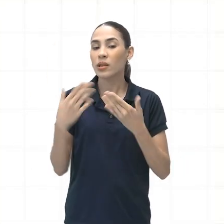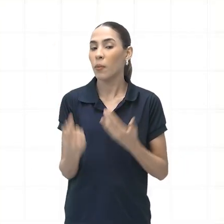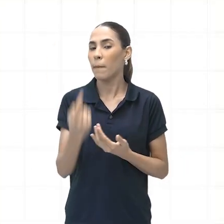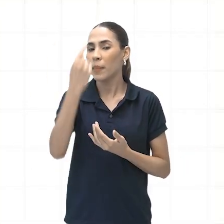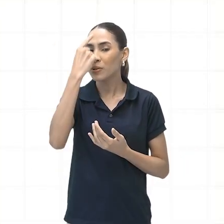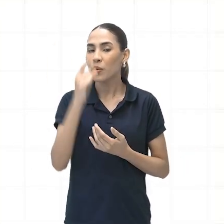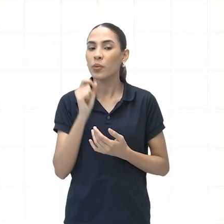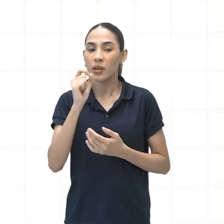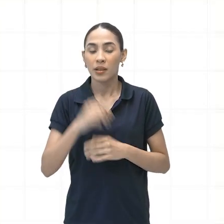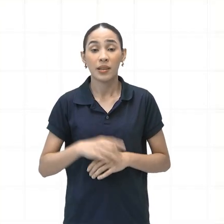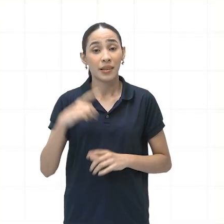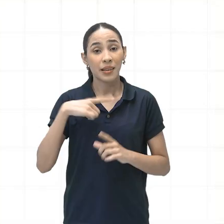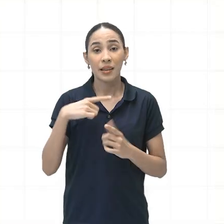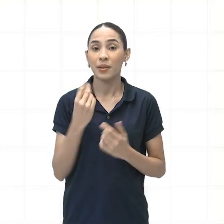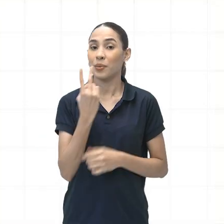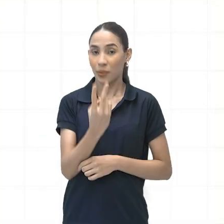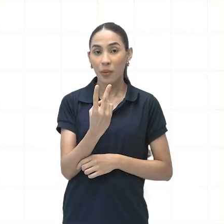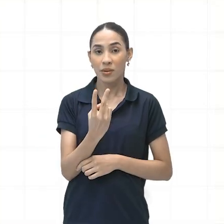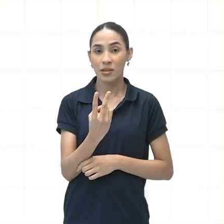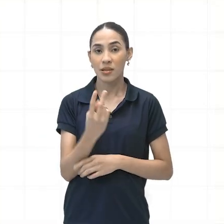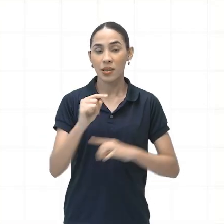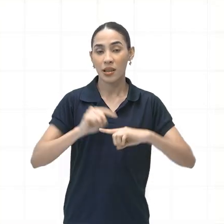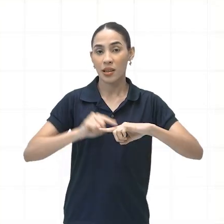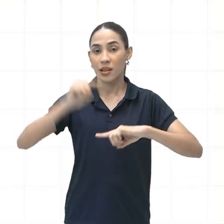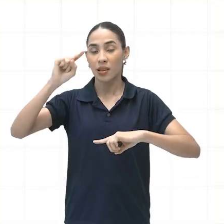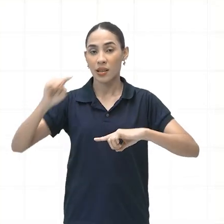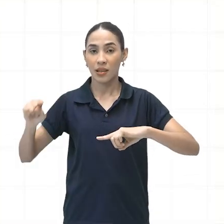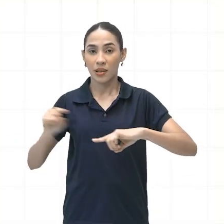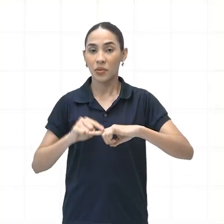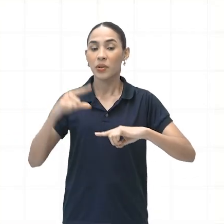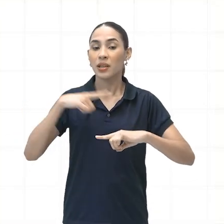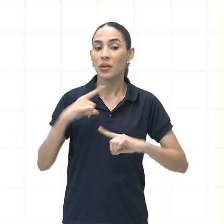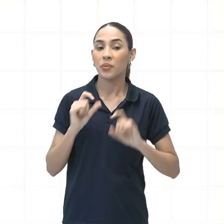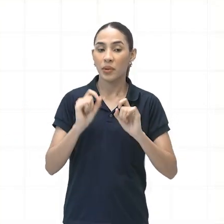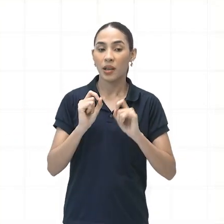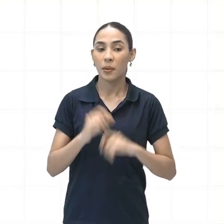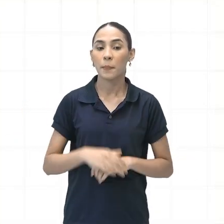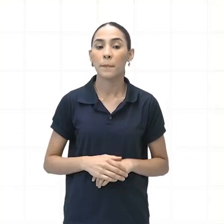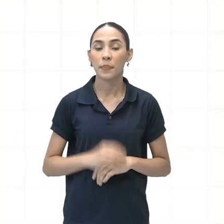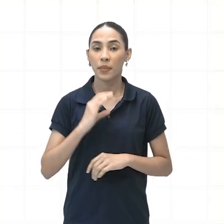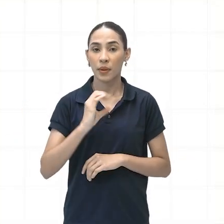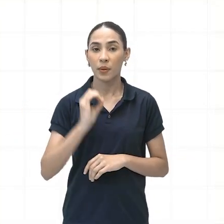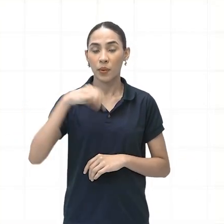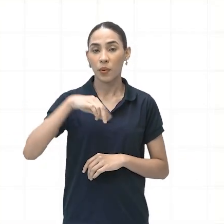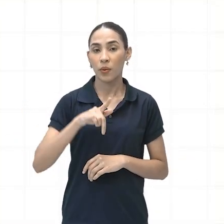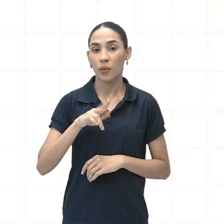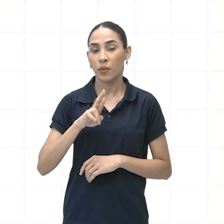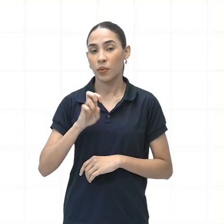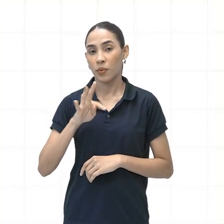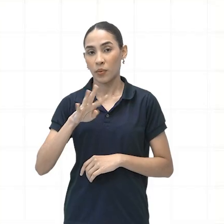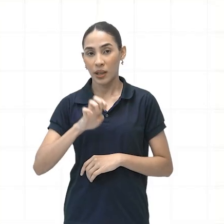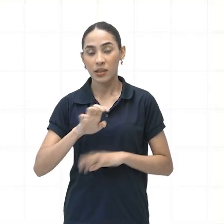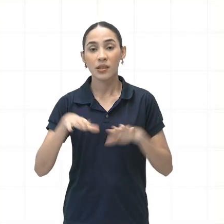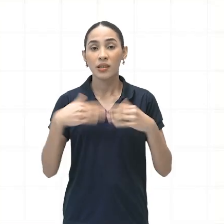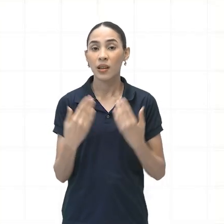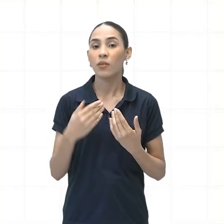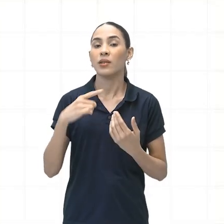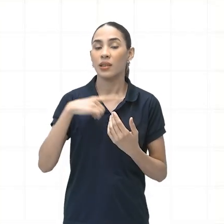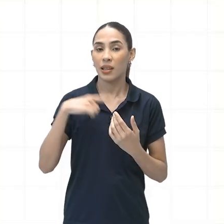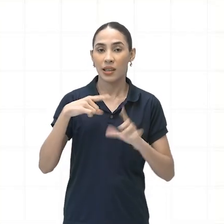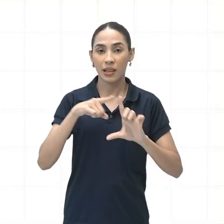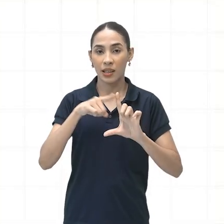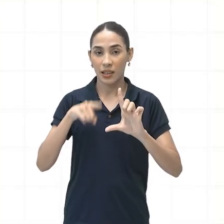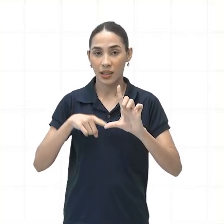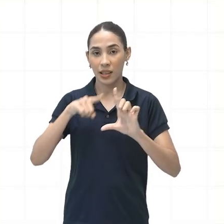Aí eu tenho dois triângulos que possuem ângulos congruentes, né? Possuem